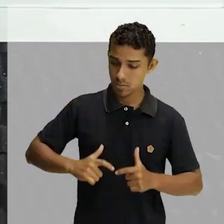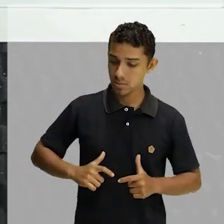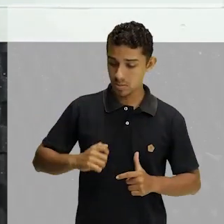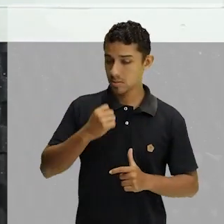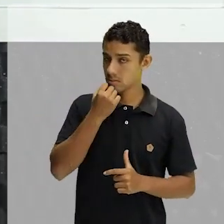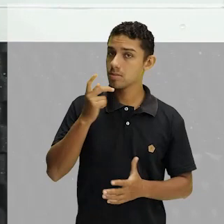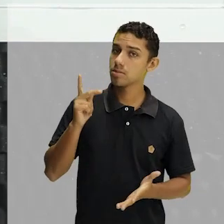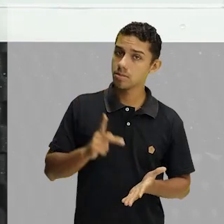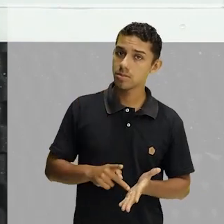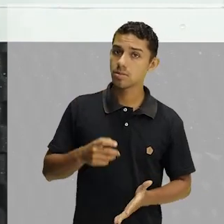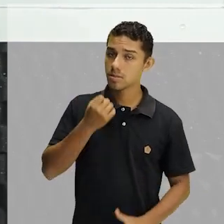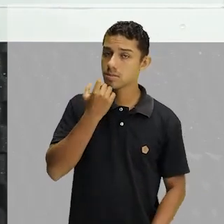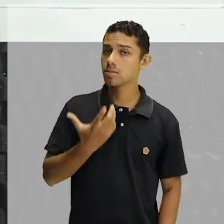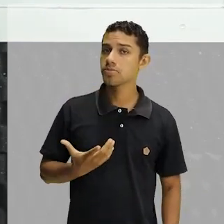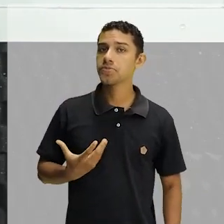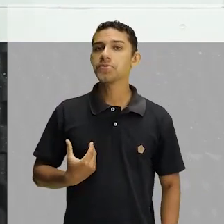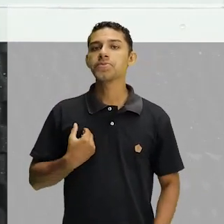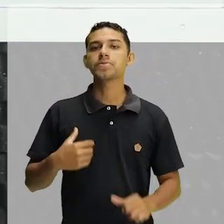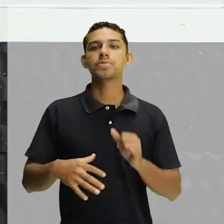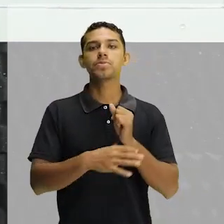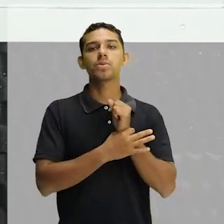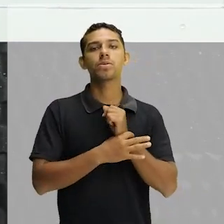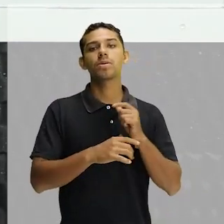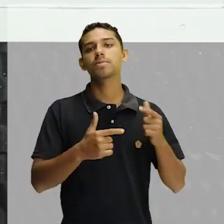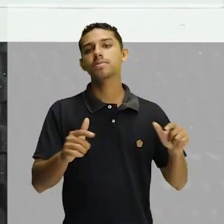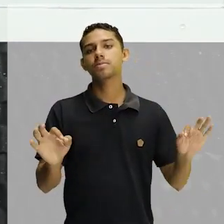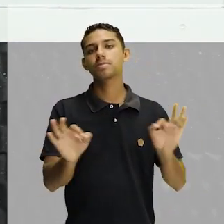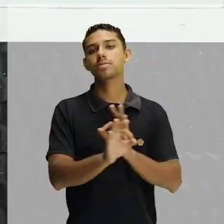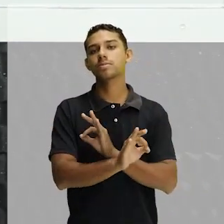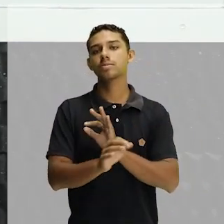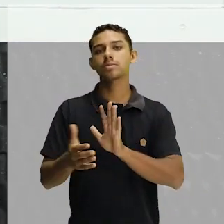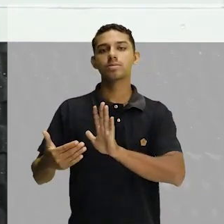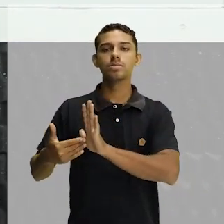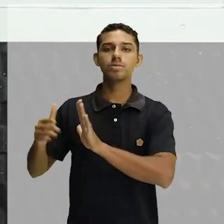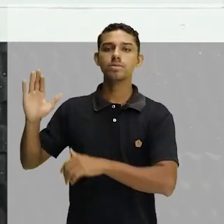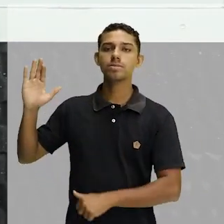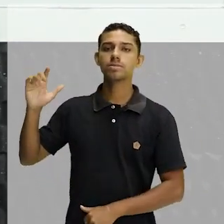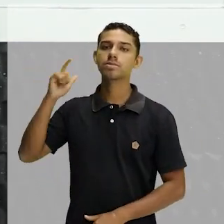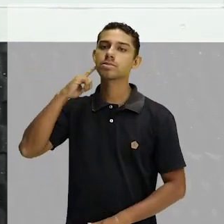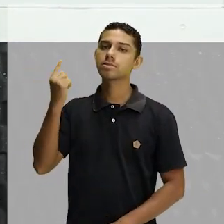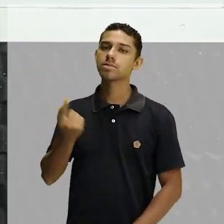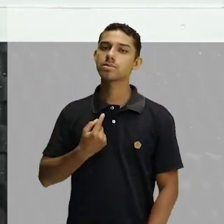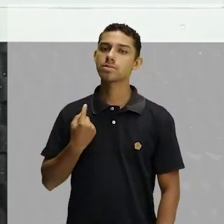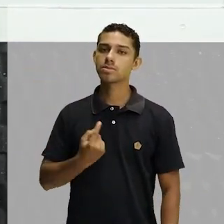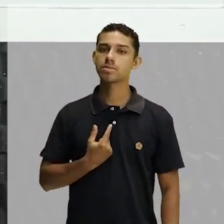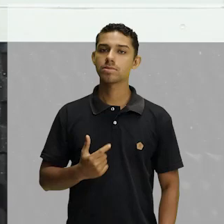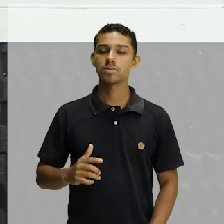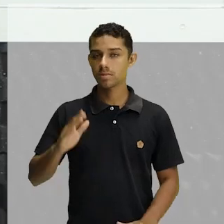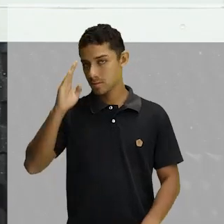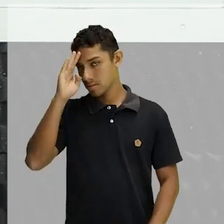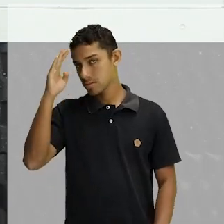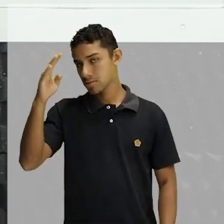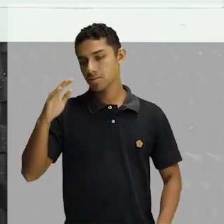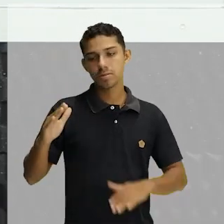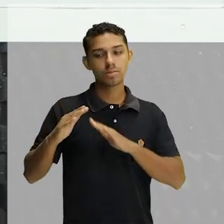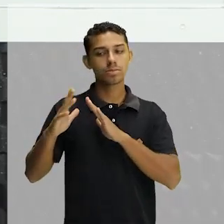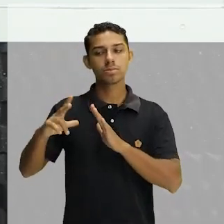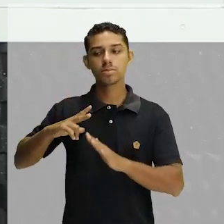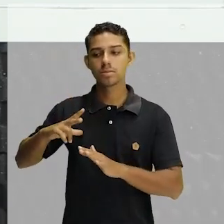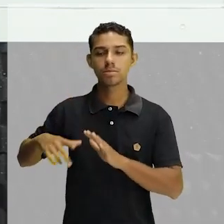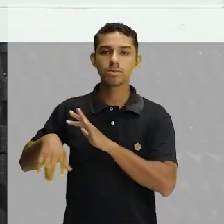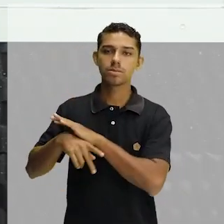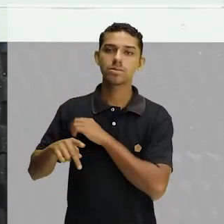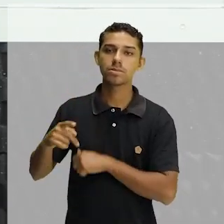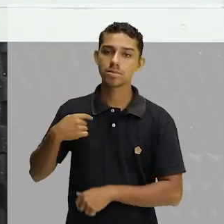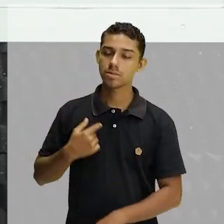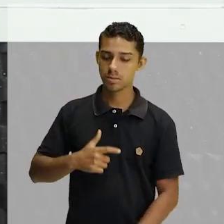bom, ele vive em insegurança em relação a algumas garantias individuais, principalmente em relação à propriedade, e aí